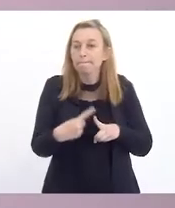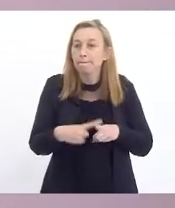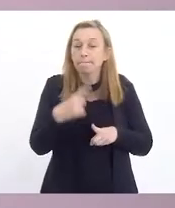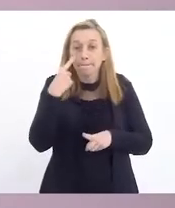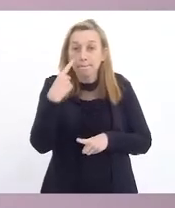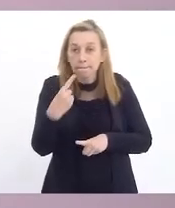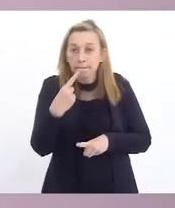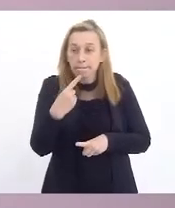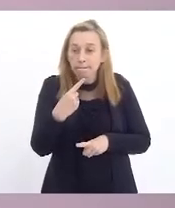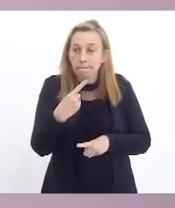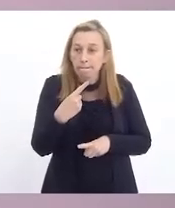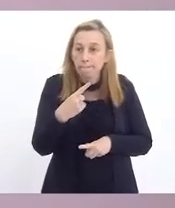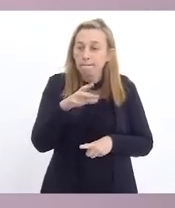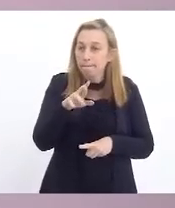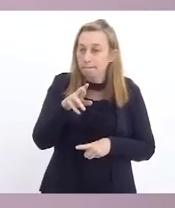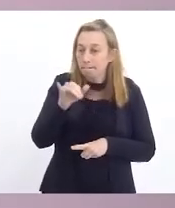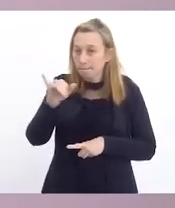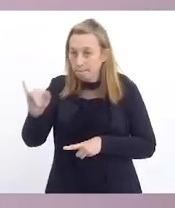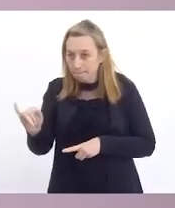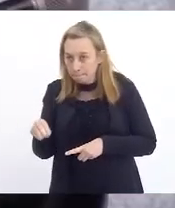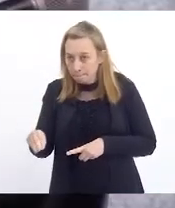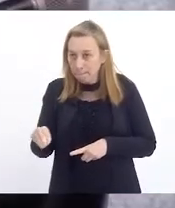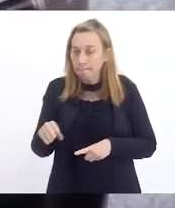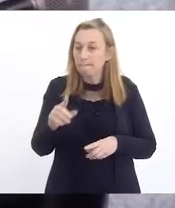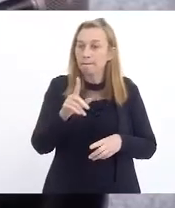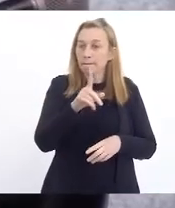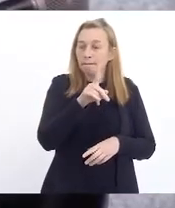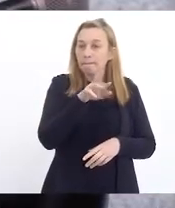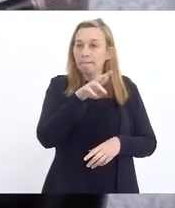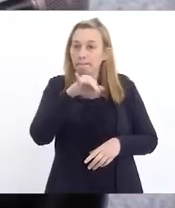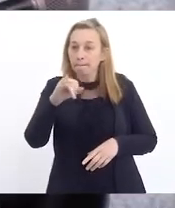visto o discurso do IRM, a gente não citou o Rio Metrópole hoje, mas